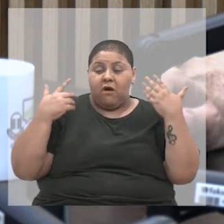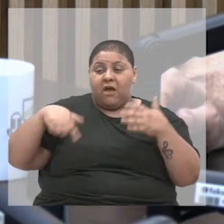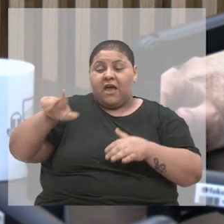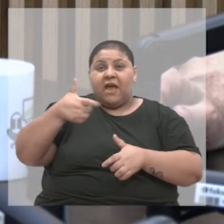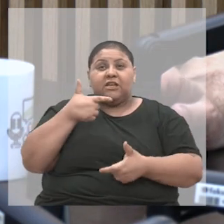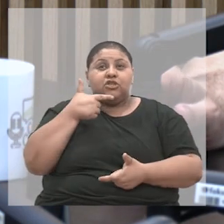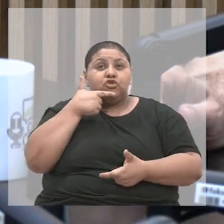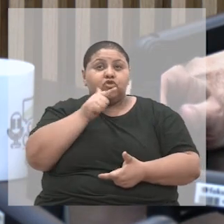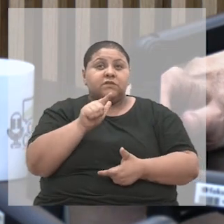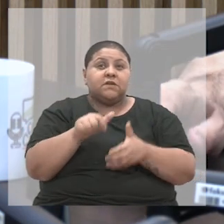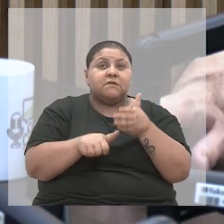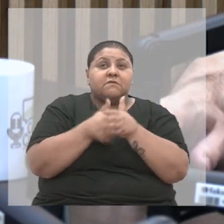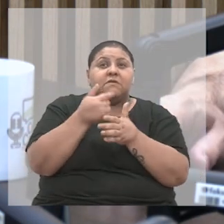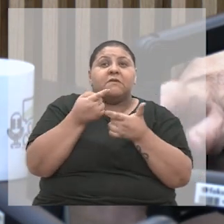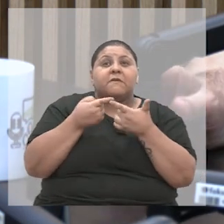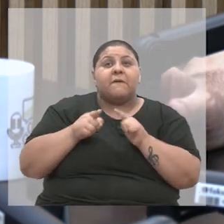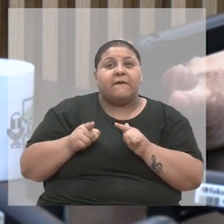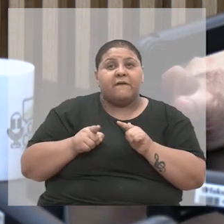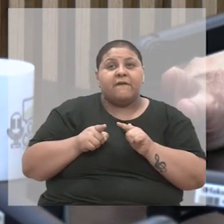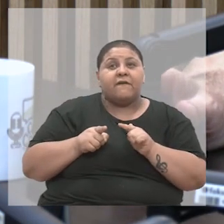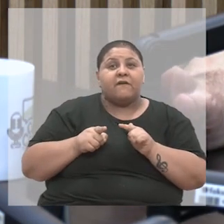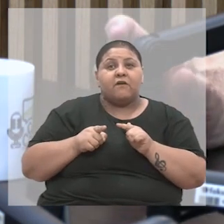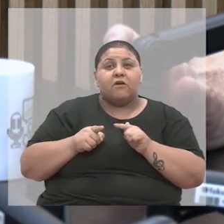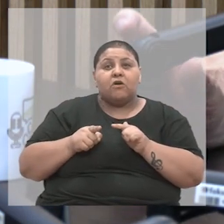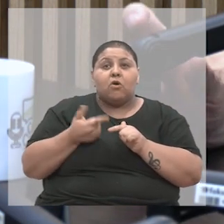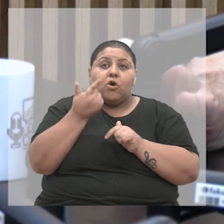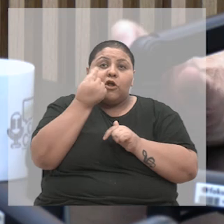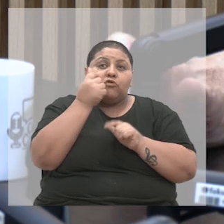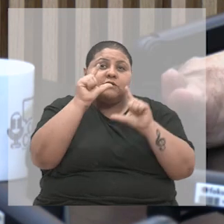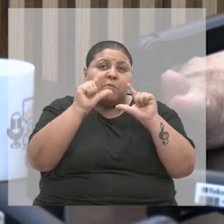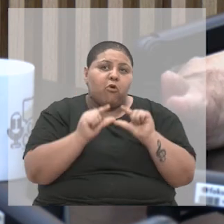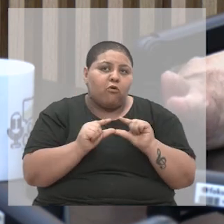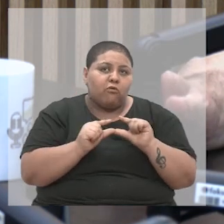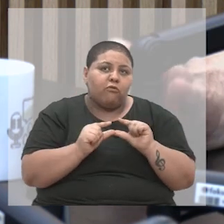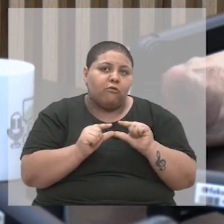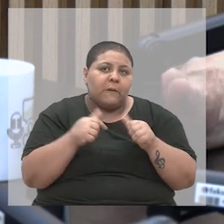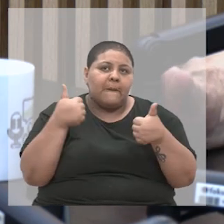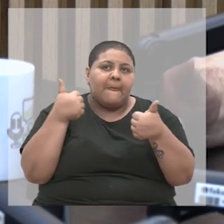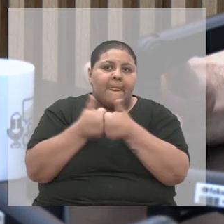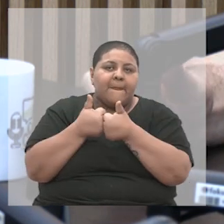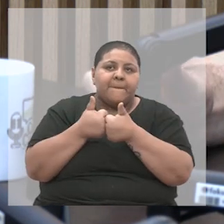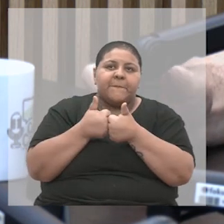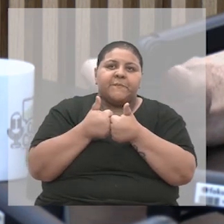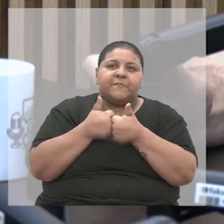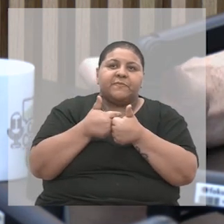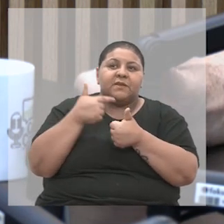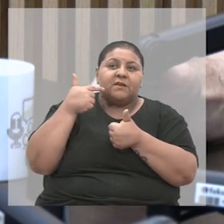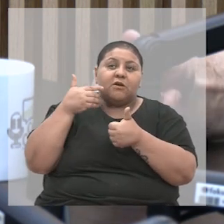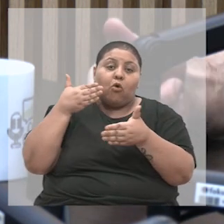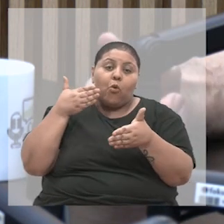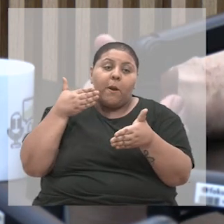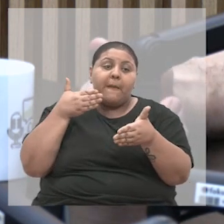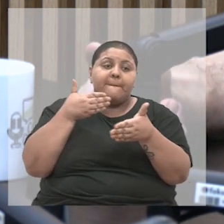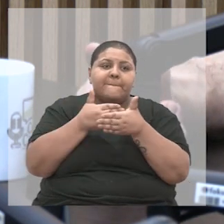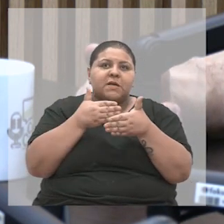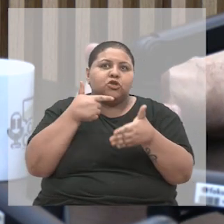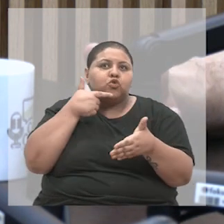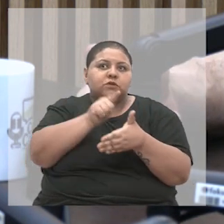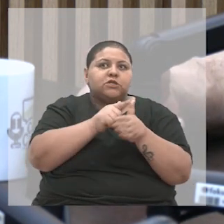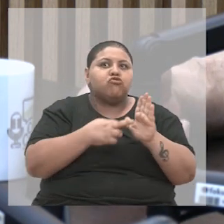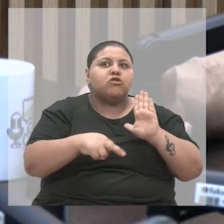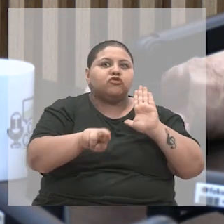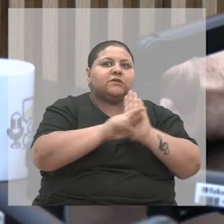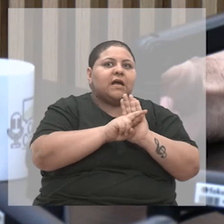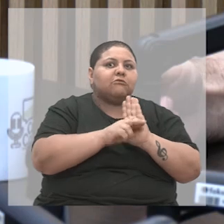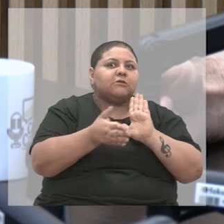A gente consegue viabilizar, né? Mas assim mesmo o recurso é muito pequeno, perto daquilo para se atingir o resultado